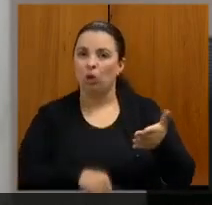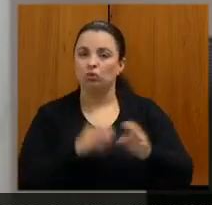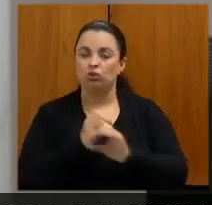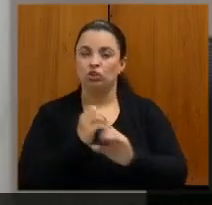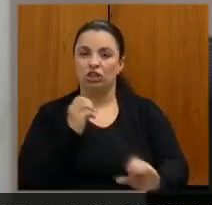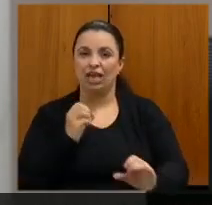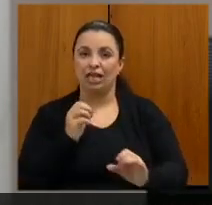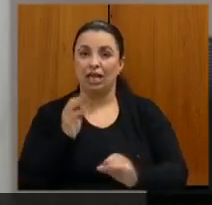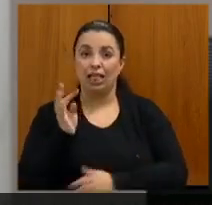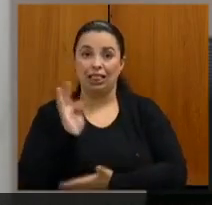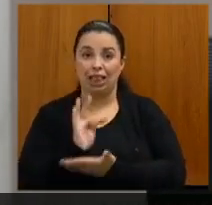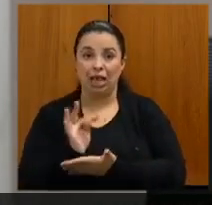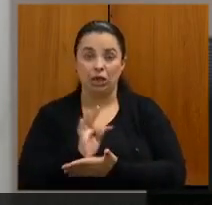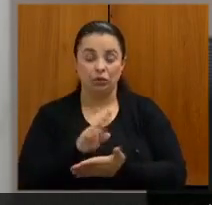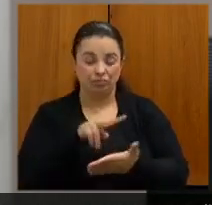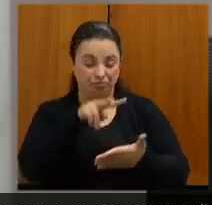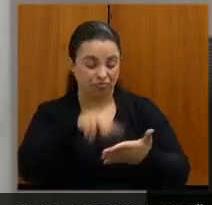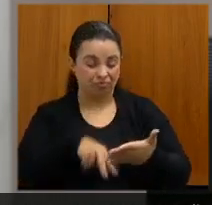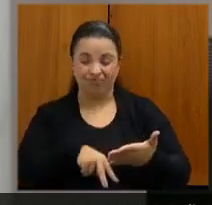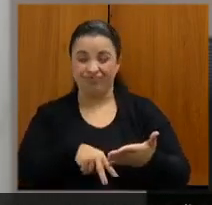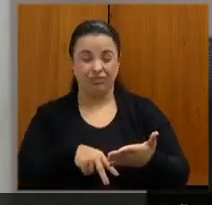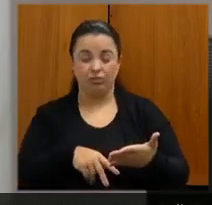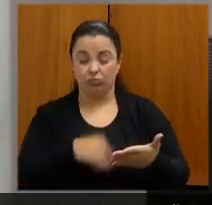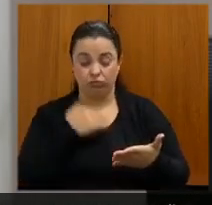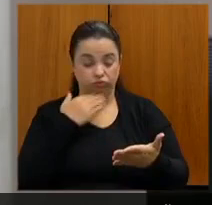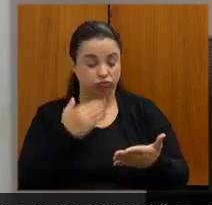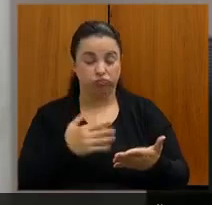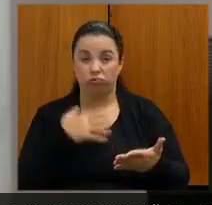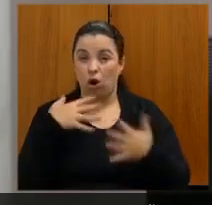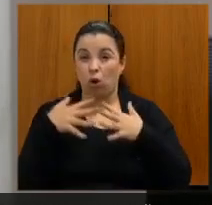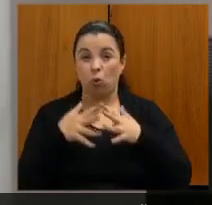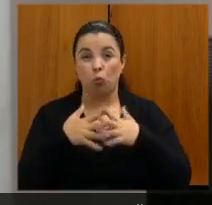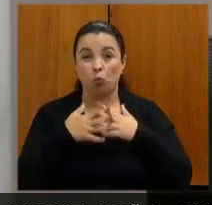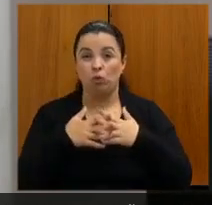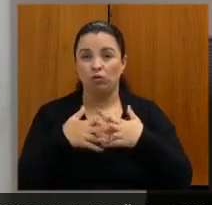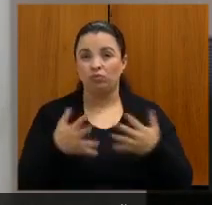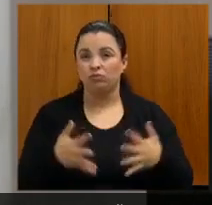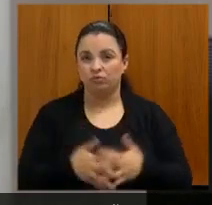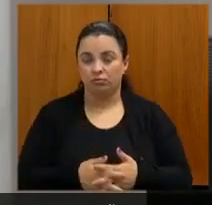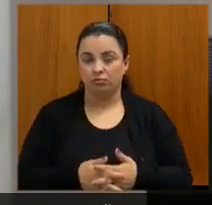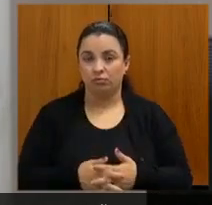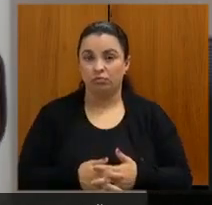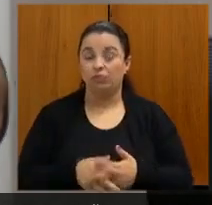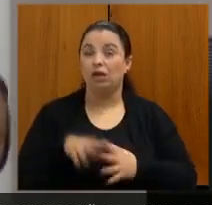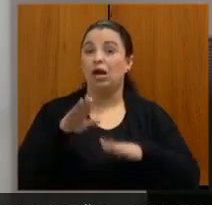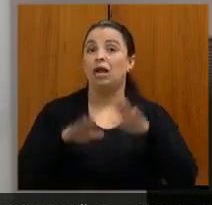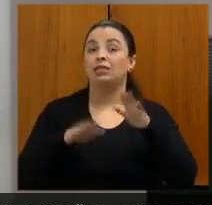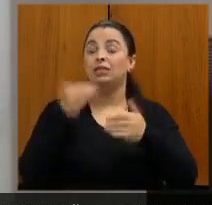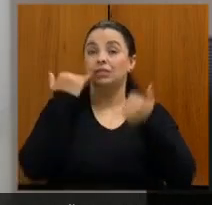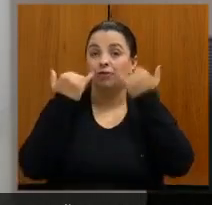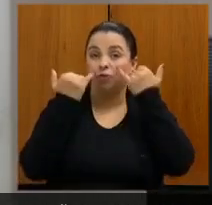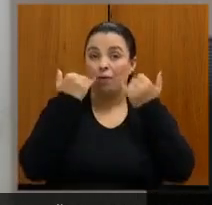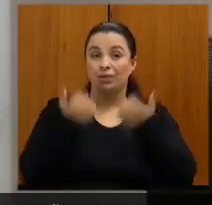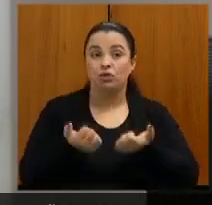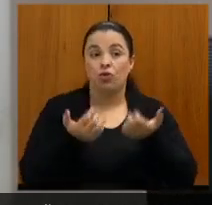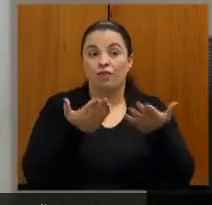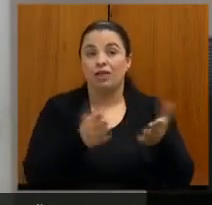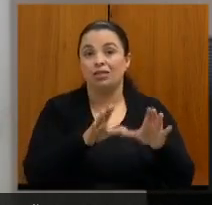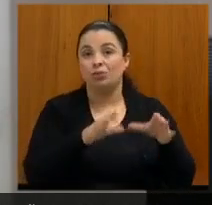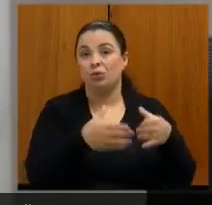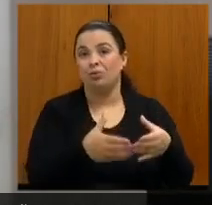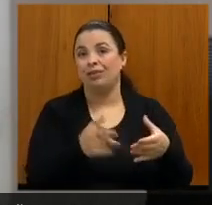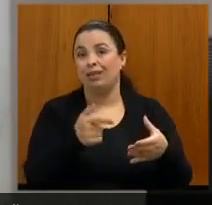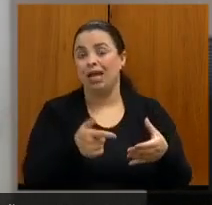eu não vou dar conta de ler eu não vou dar conta de ler entendeu mas muitas vezes essa informação oferecida pelas